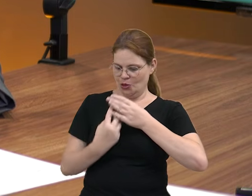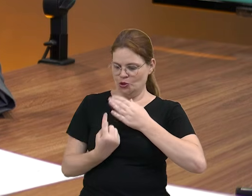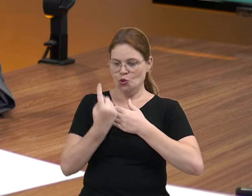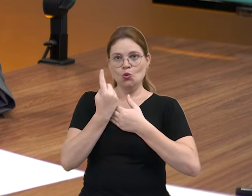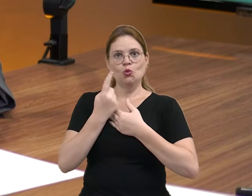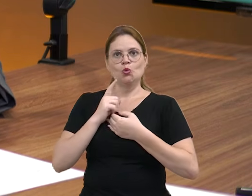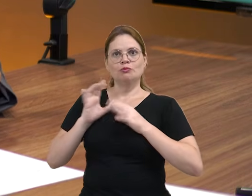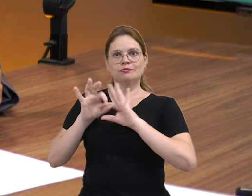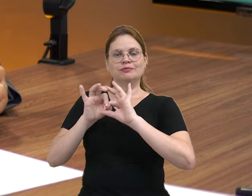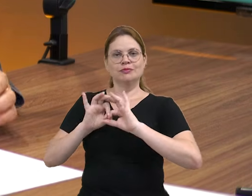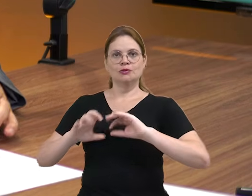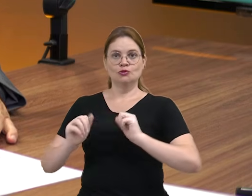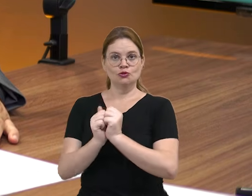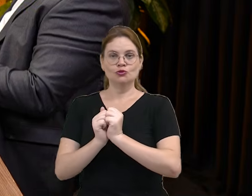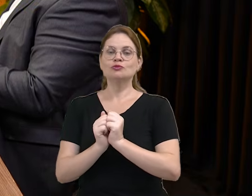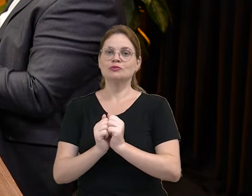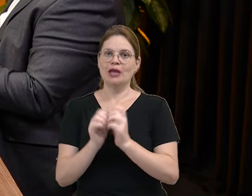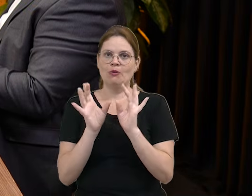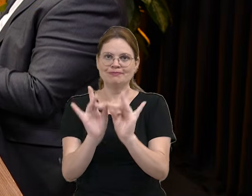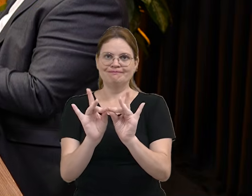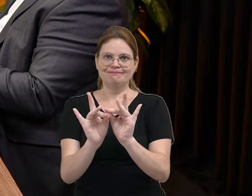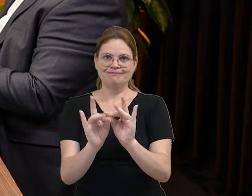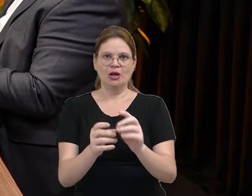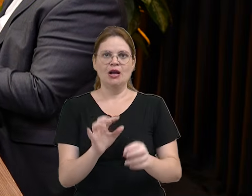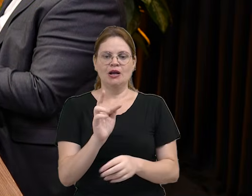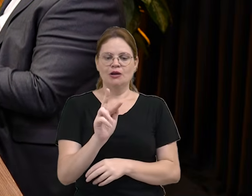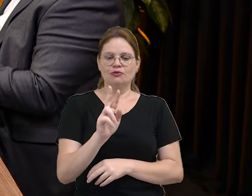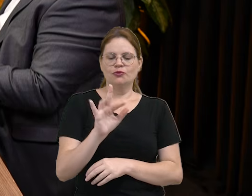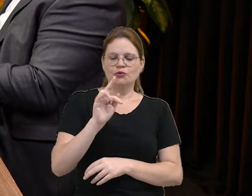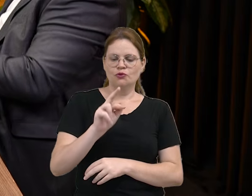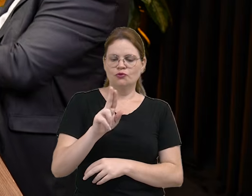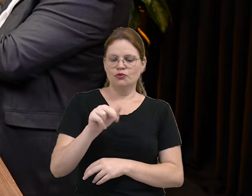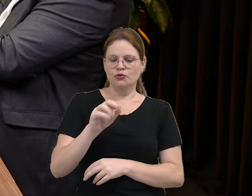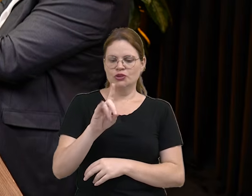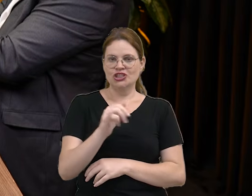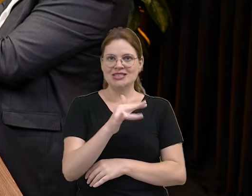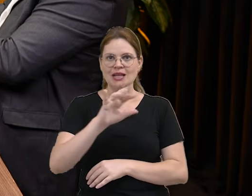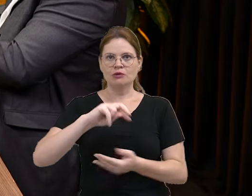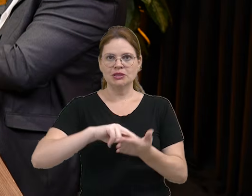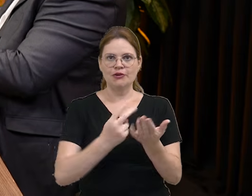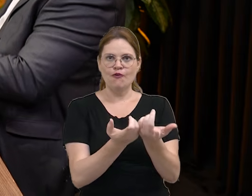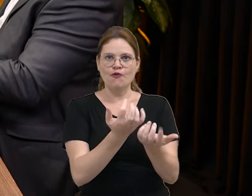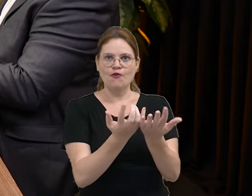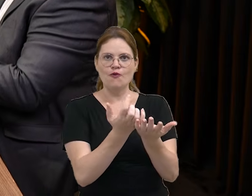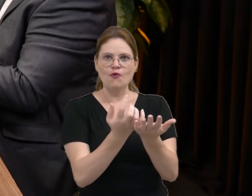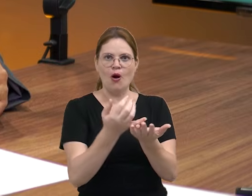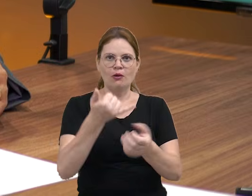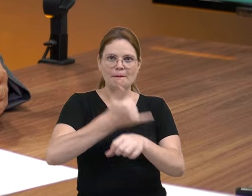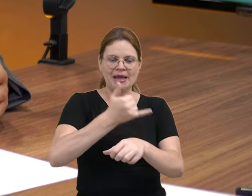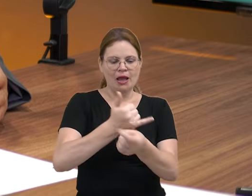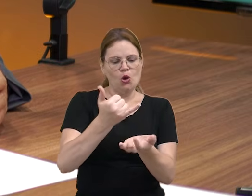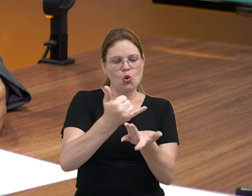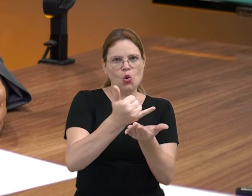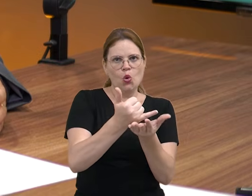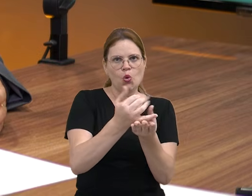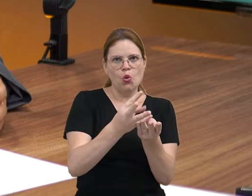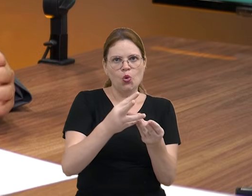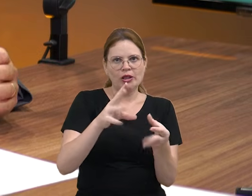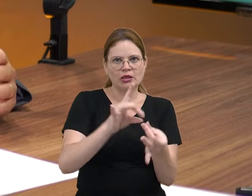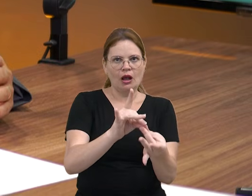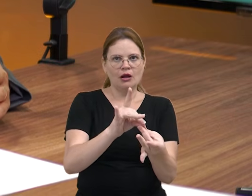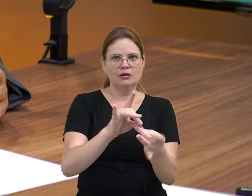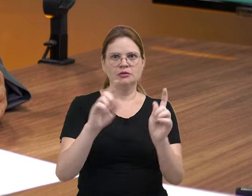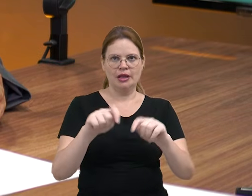nós esse novo nascimento. É a forja, né? Agora, falando exatamente do zimbro, desse texto que nós